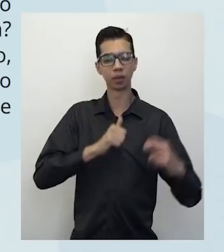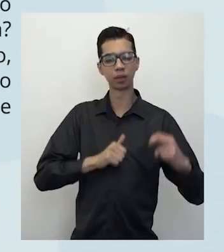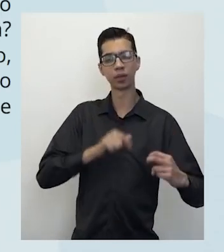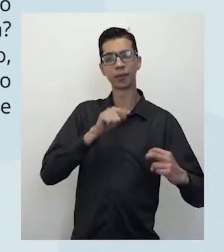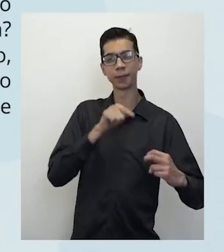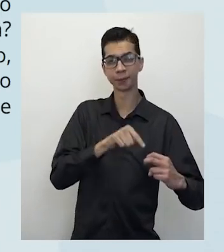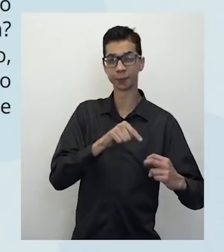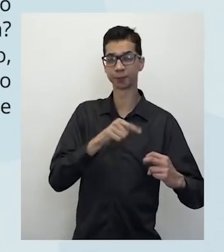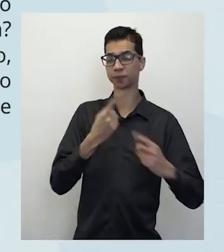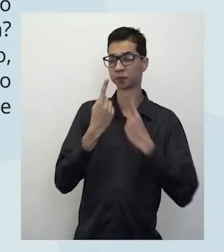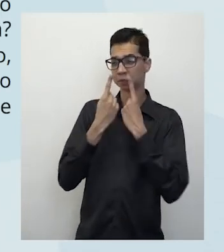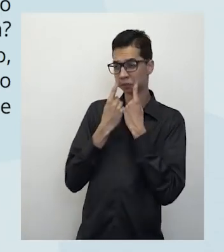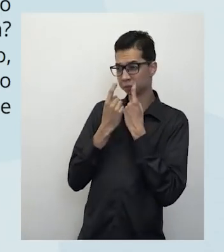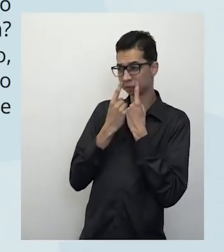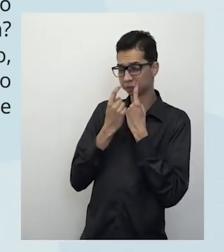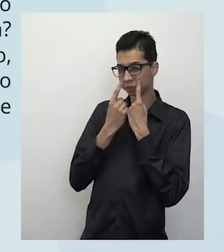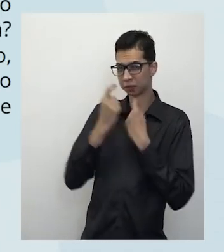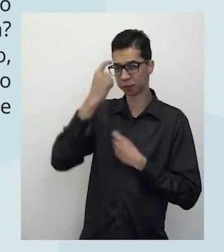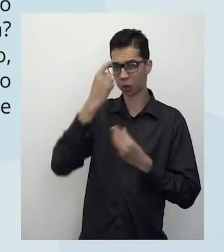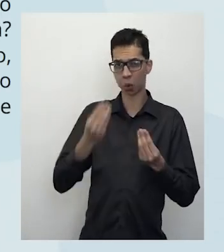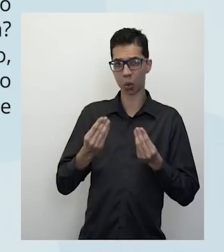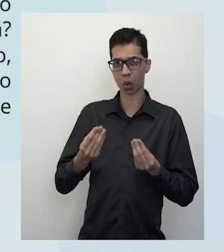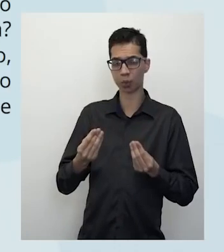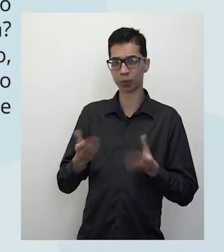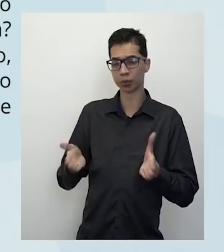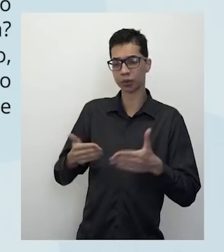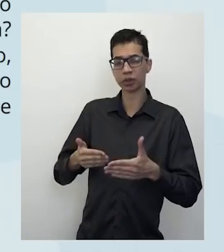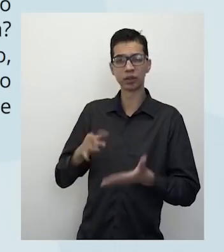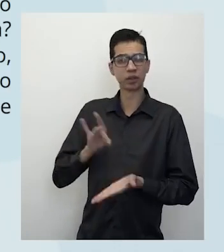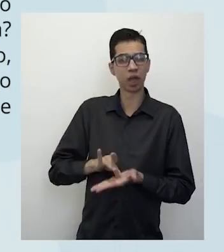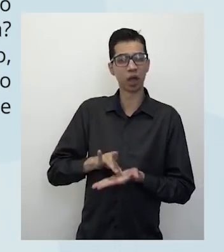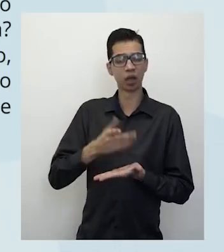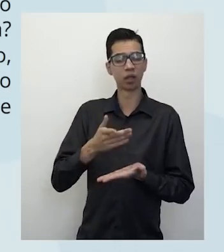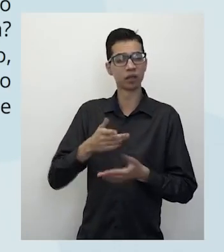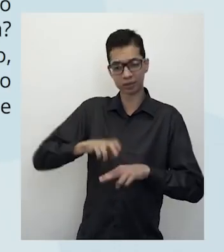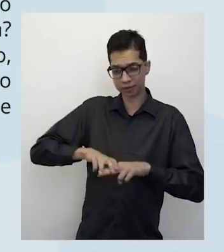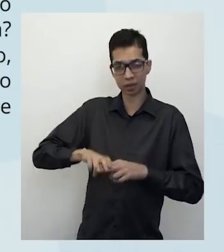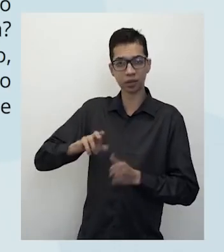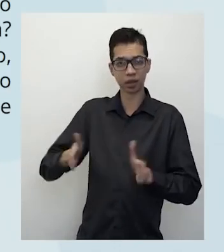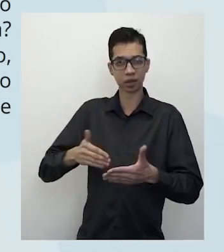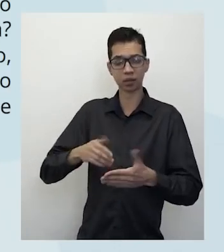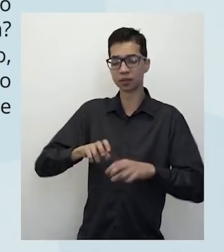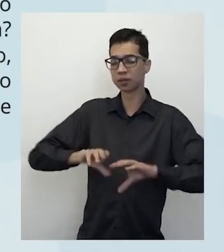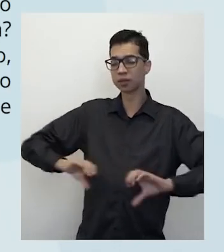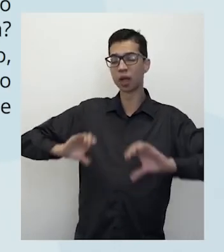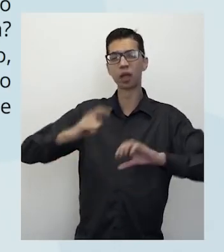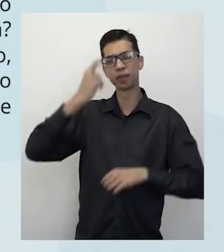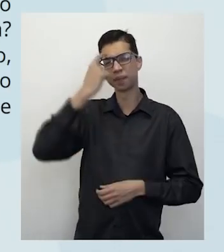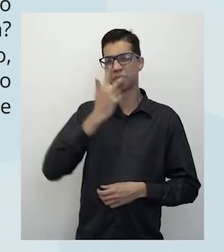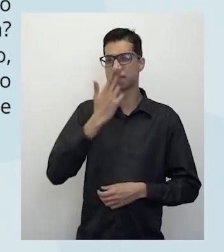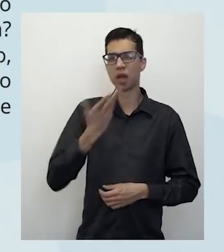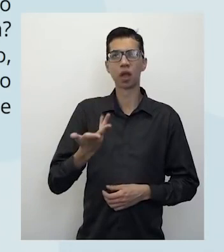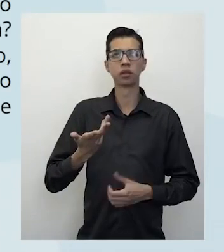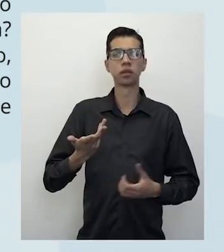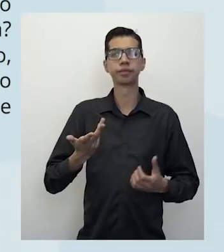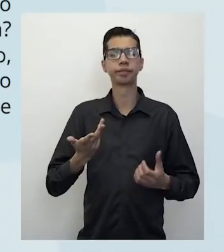ainda ser corrigida em sua fala. Como se pertencesse à família real mais famosa do mundo, dobrou o bracinho e, em